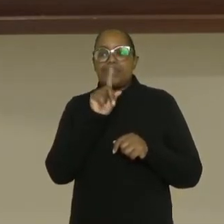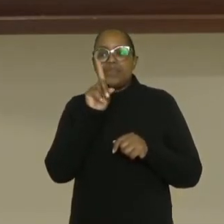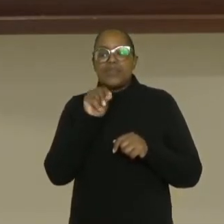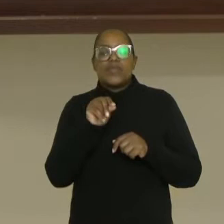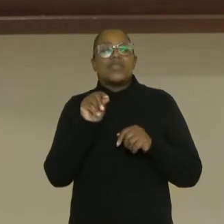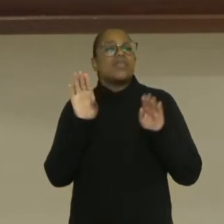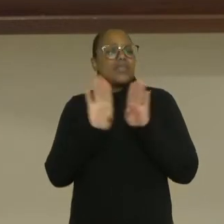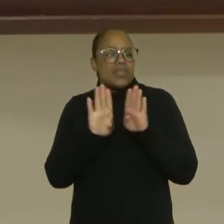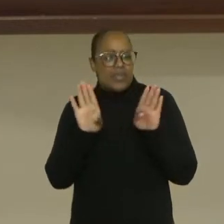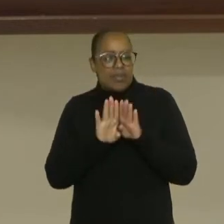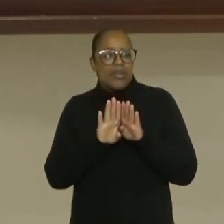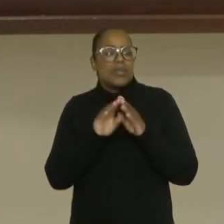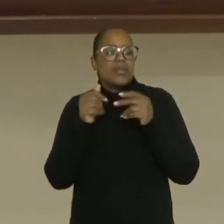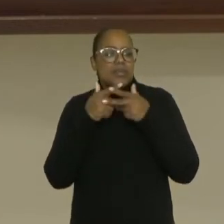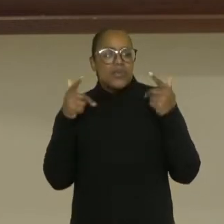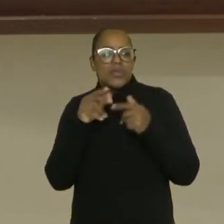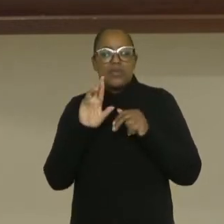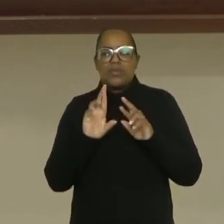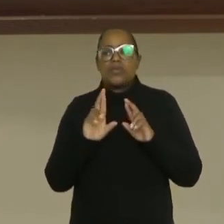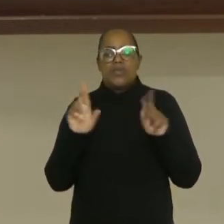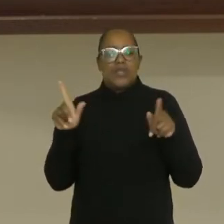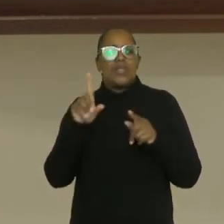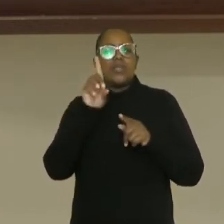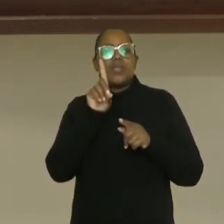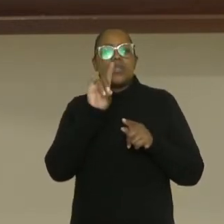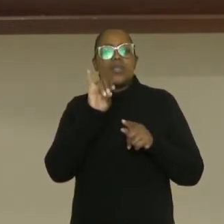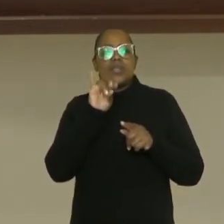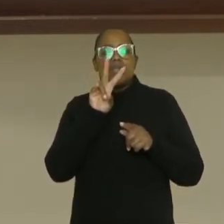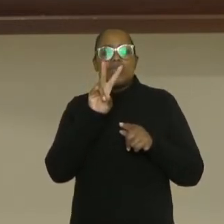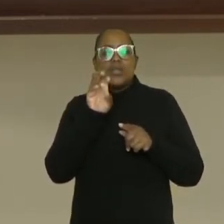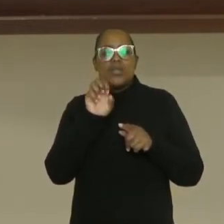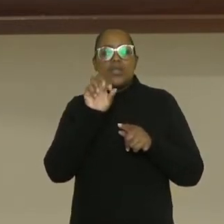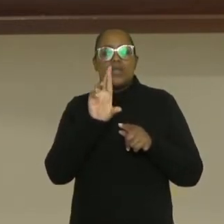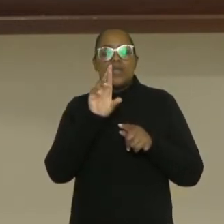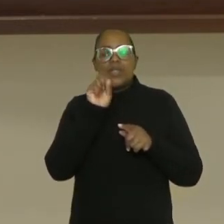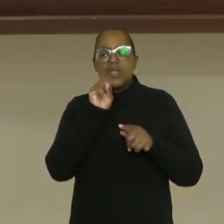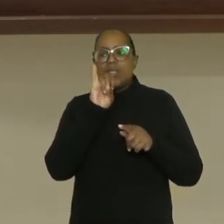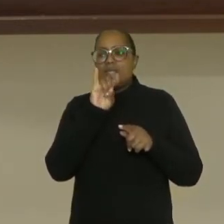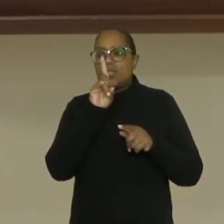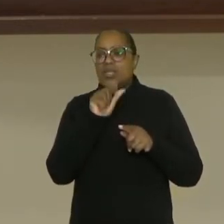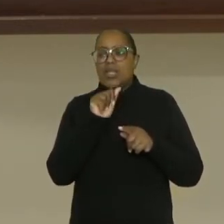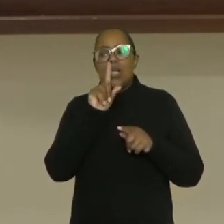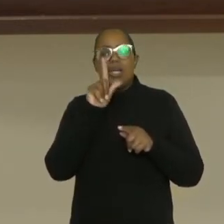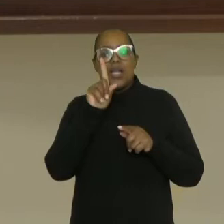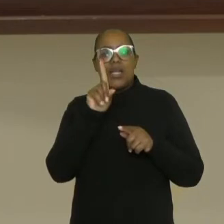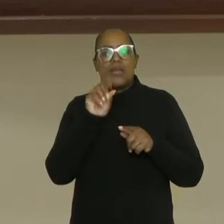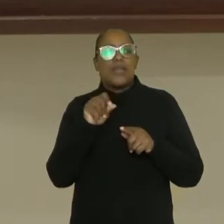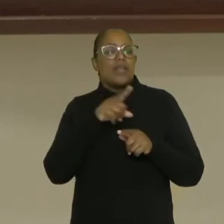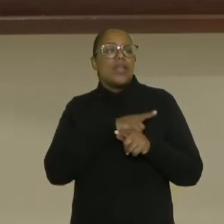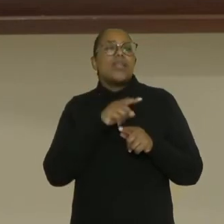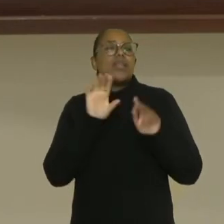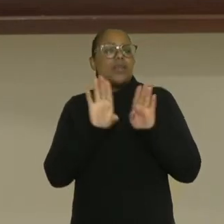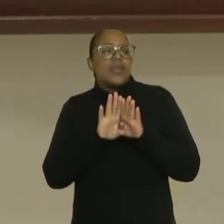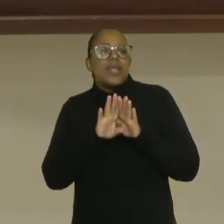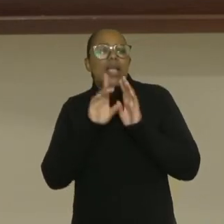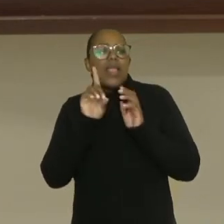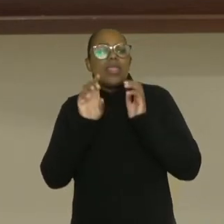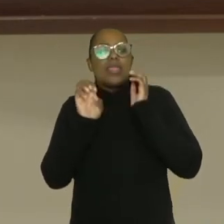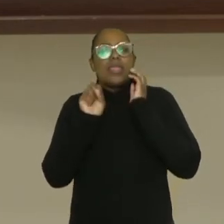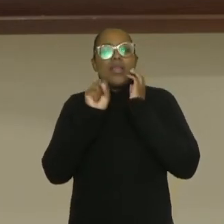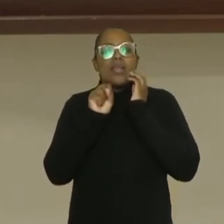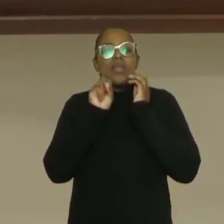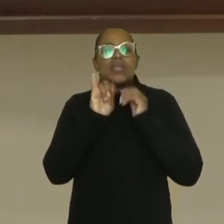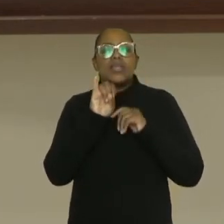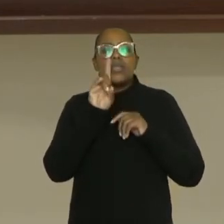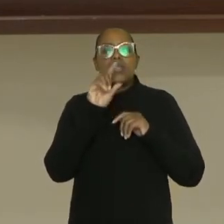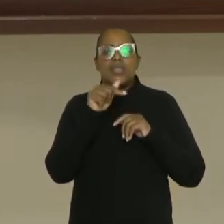E, além dessas diferenças, diversidade, nós vamos ter também as desigualdades. Essas diferenças, que vão ser